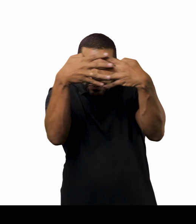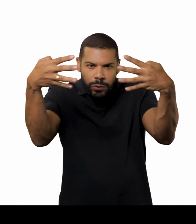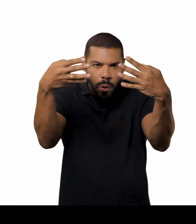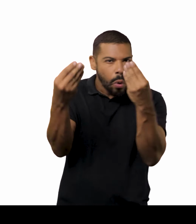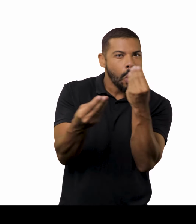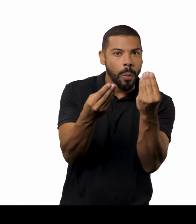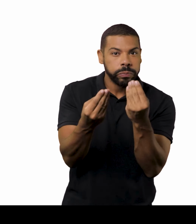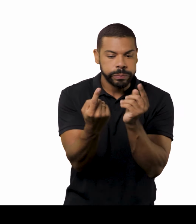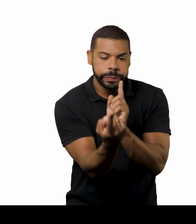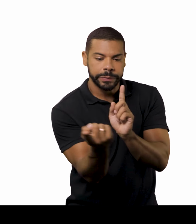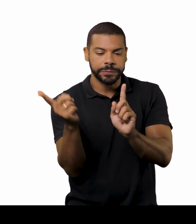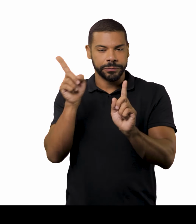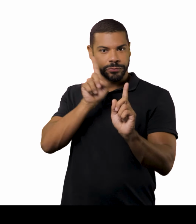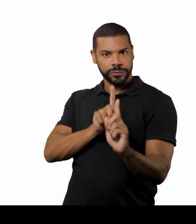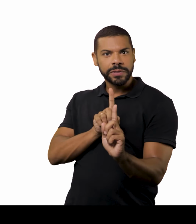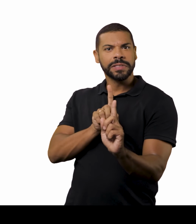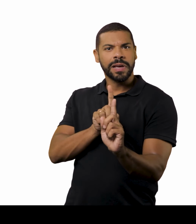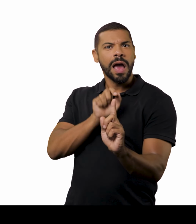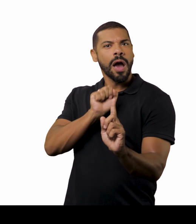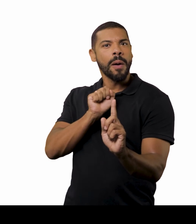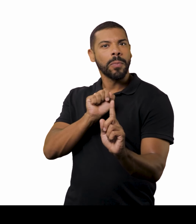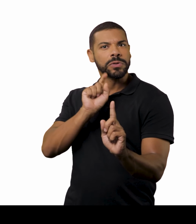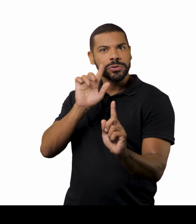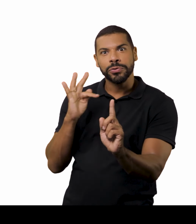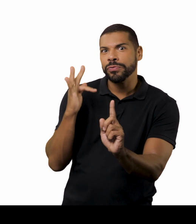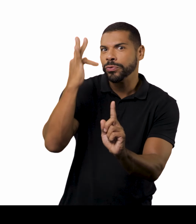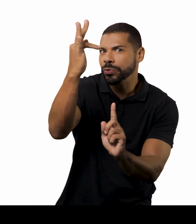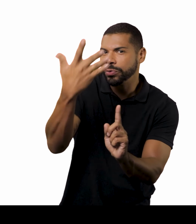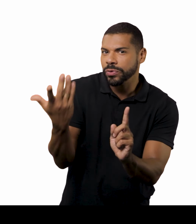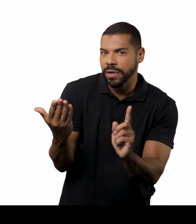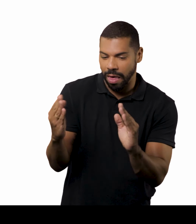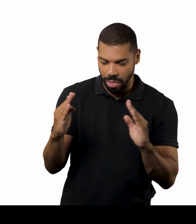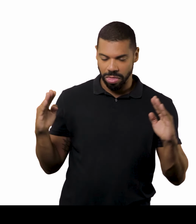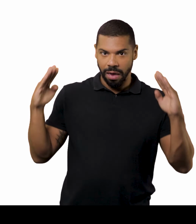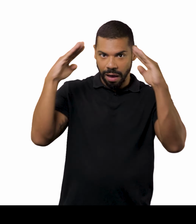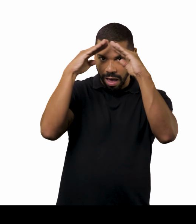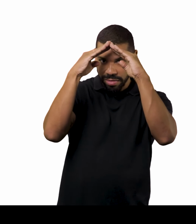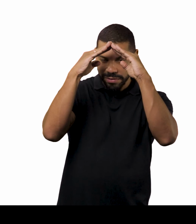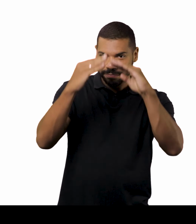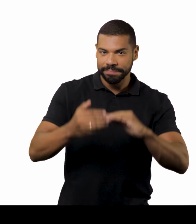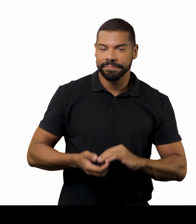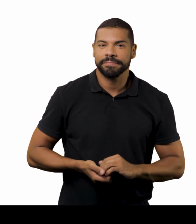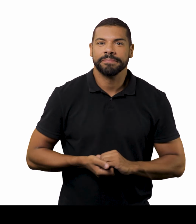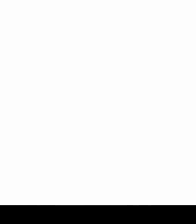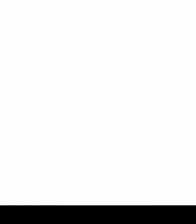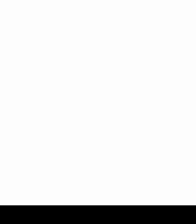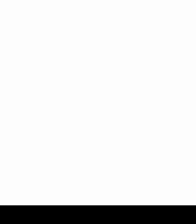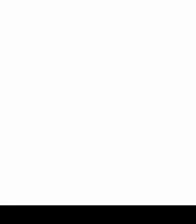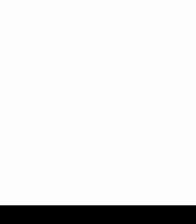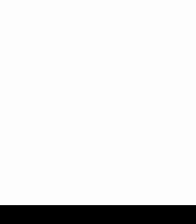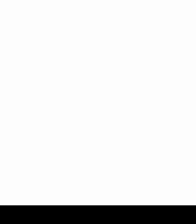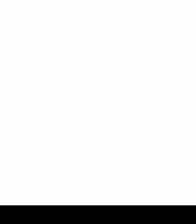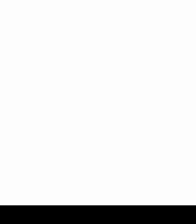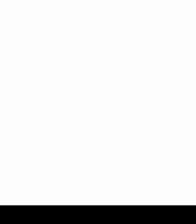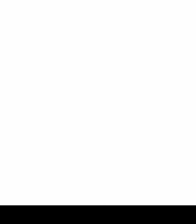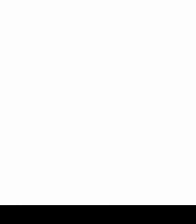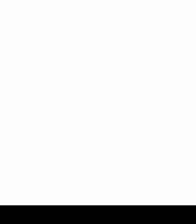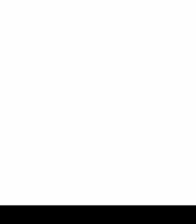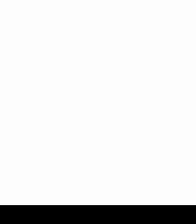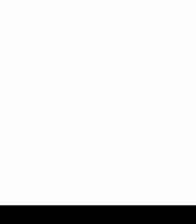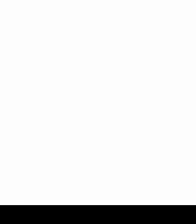Esse atravessador pode ser a gente no futuro. Será que isso pode ser nossa casa algum dia?